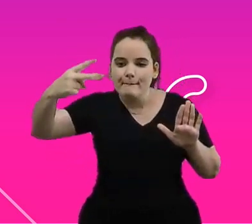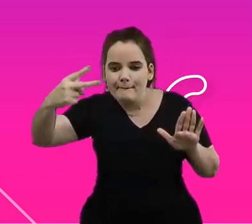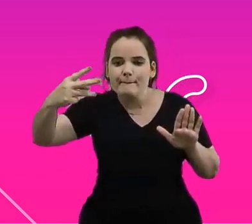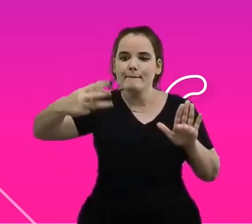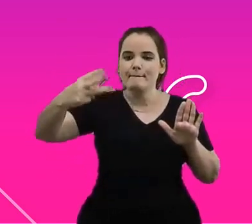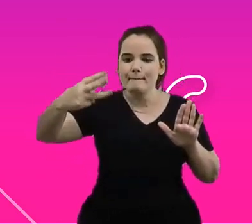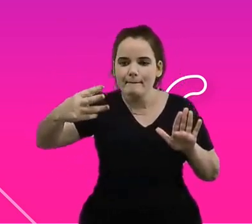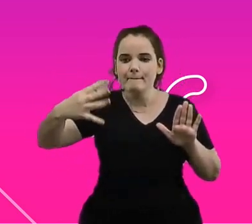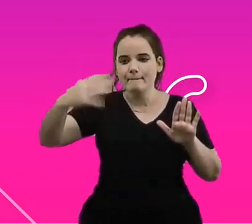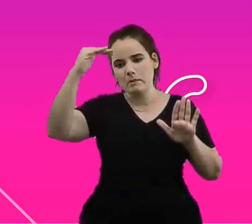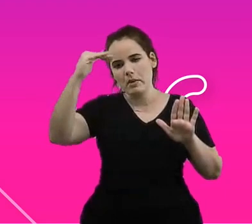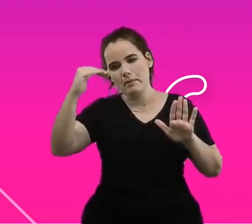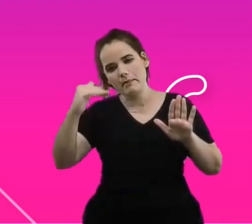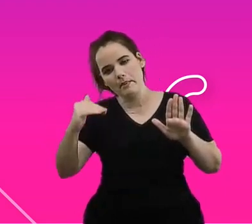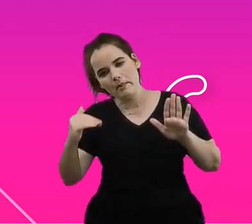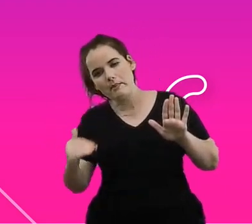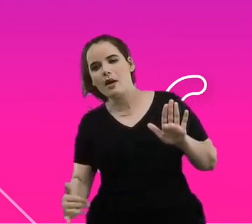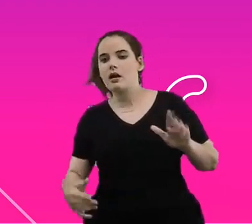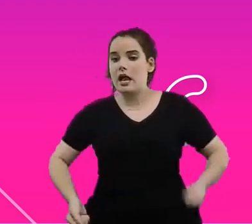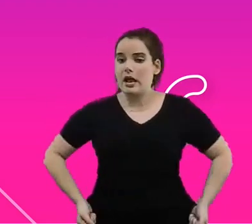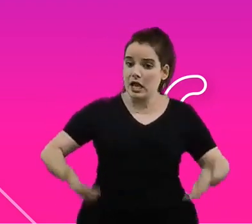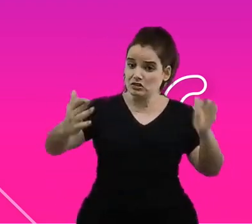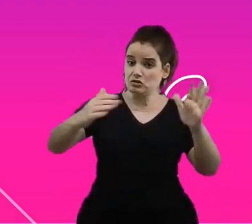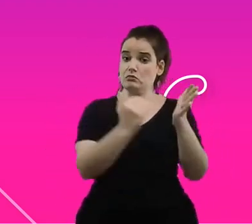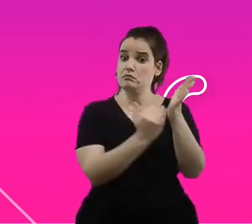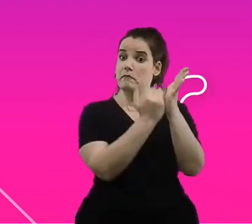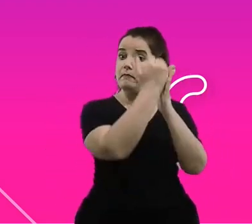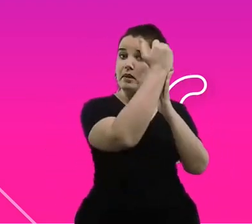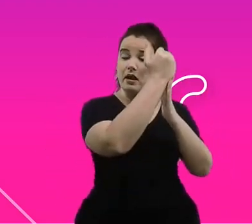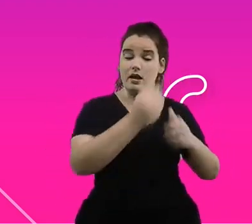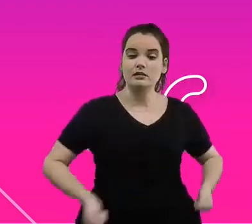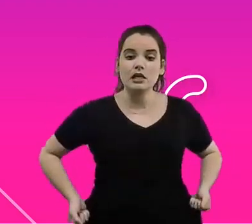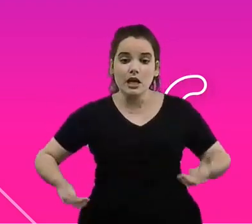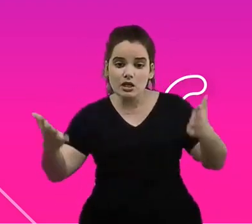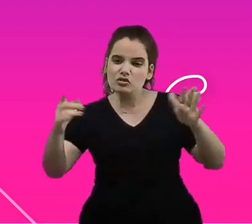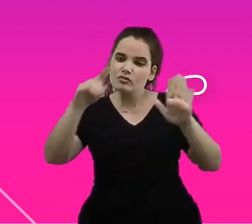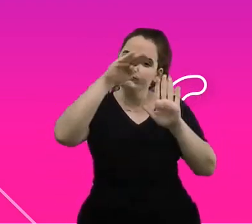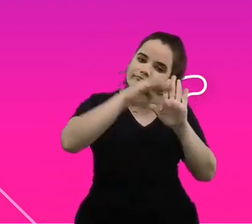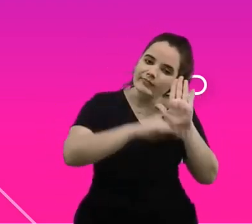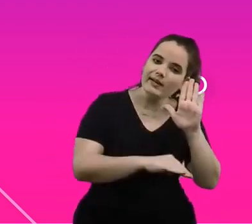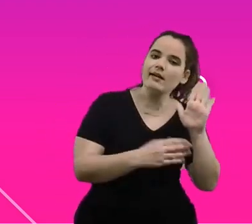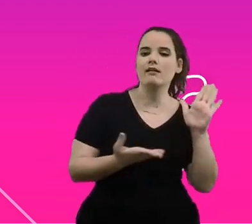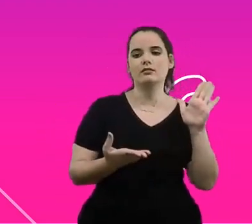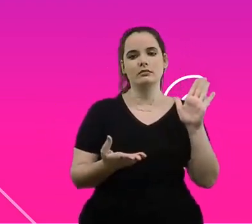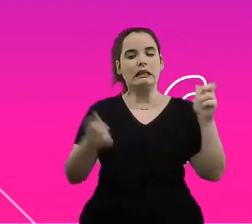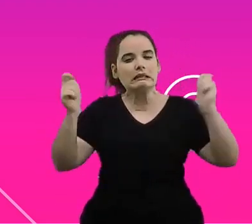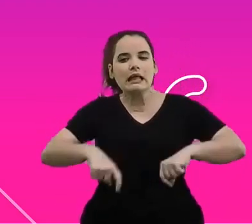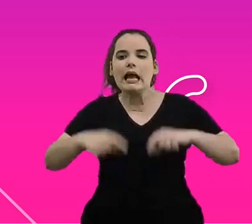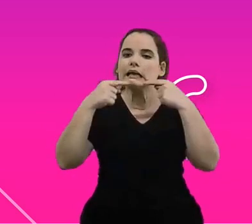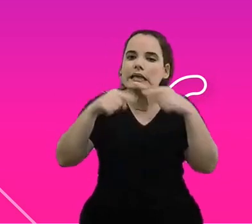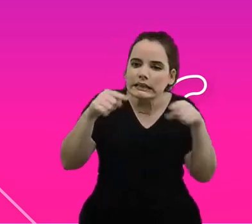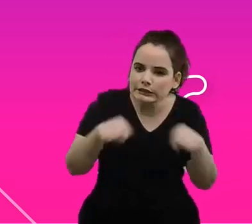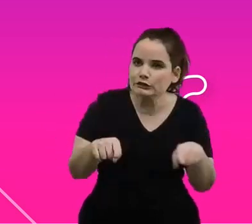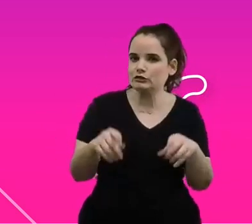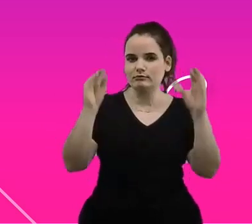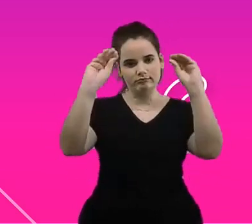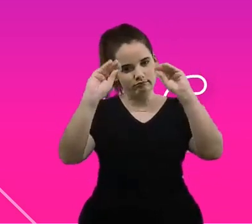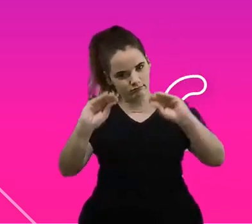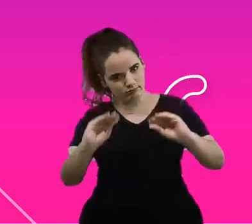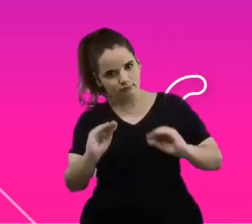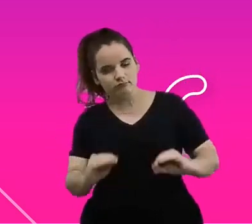pretendeu gastar mais, o que se pretendeu gastar menos. A gente consegue criticar e aperfeiçoar isso, se for necessário. E tem uma série de filtros, dá para dividir